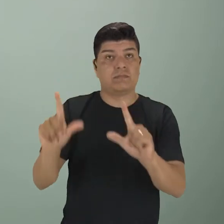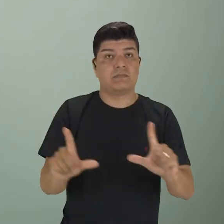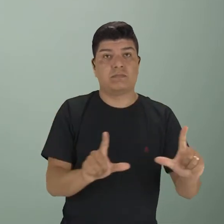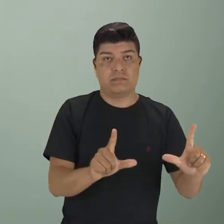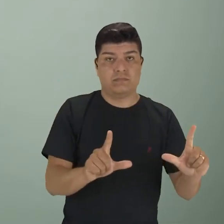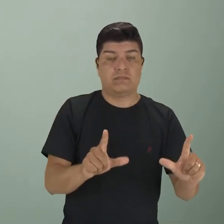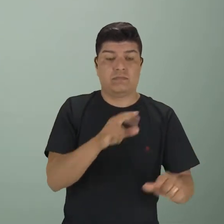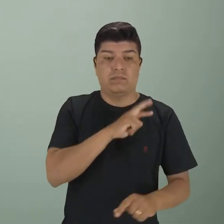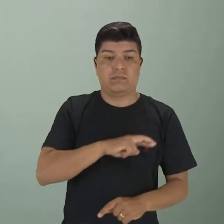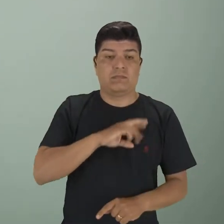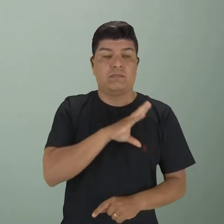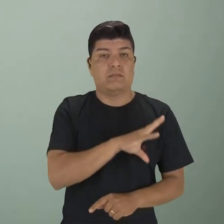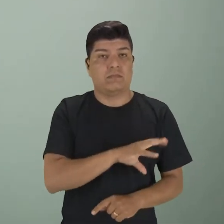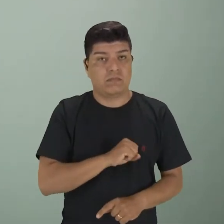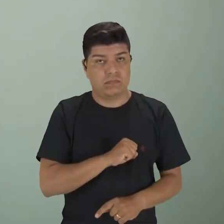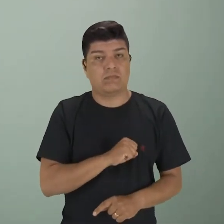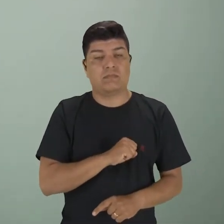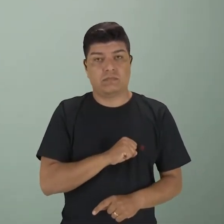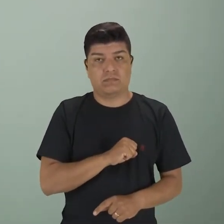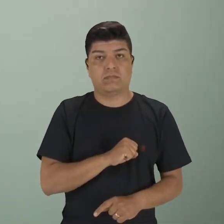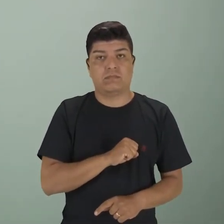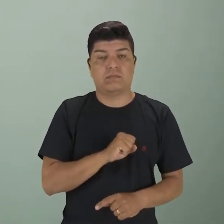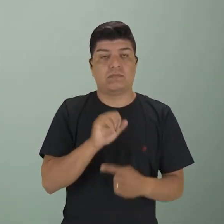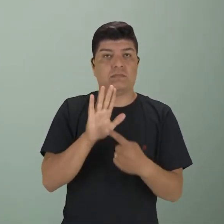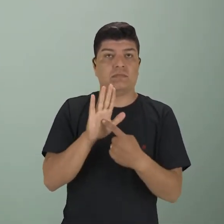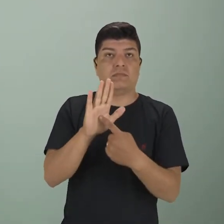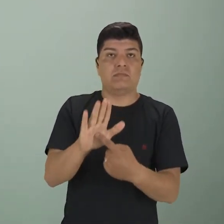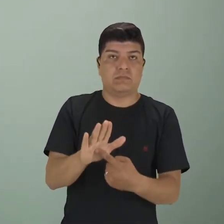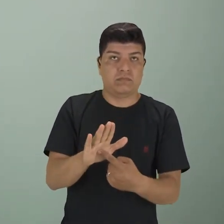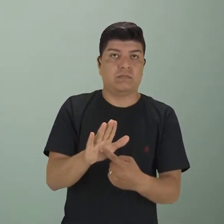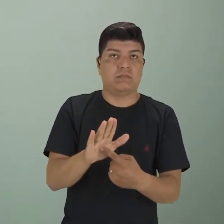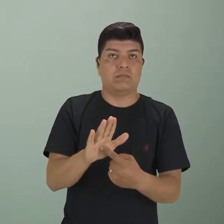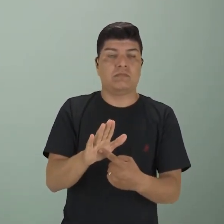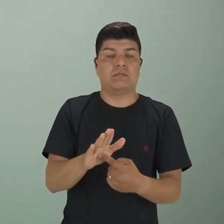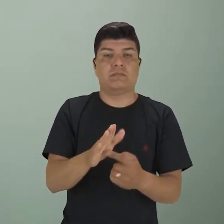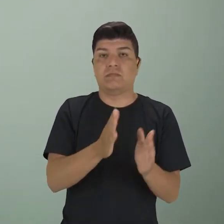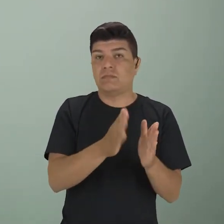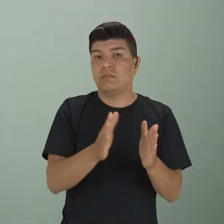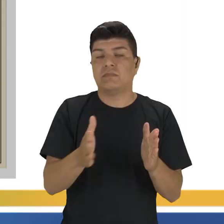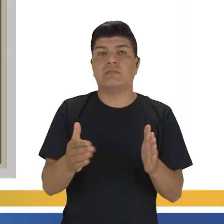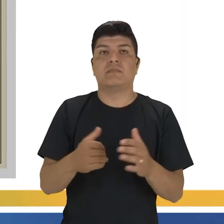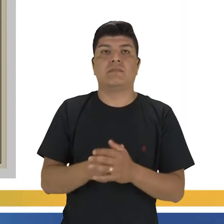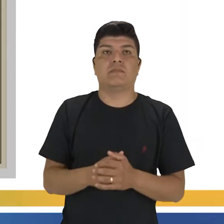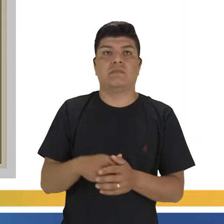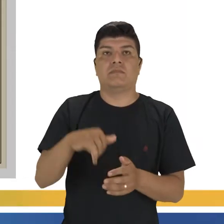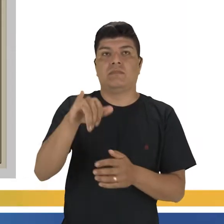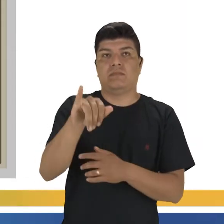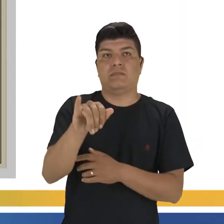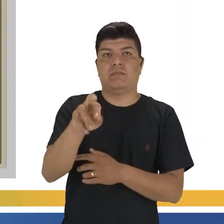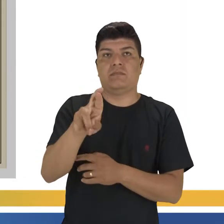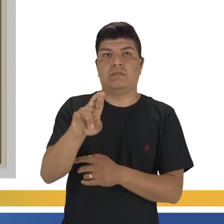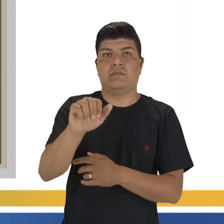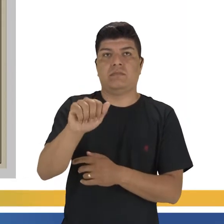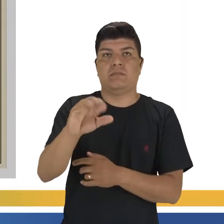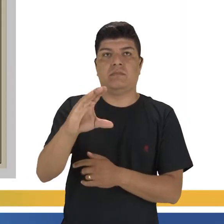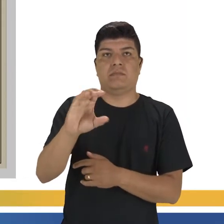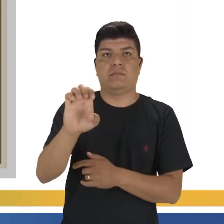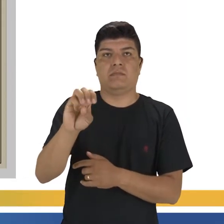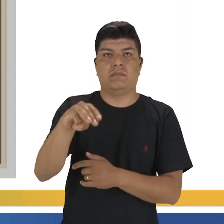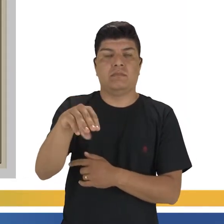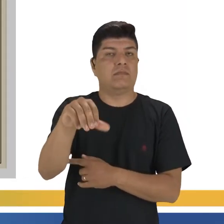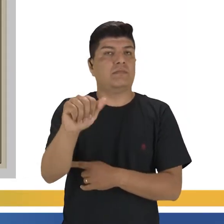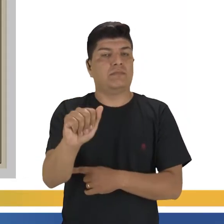romances, tá, publicados e representativos dessa fase. Iracema, já falei deles